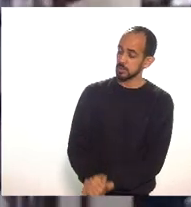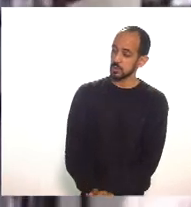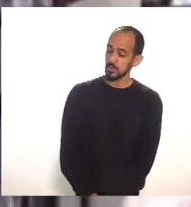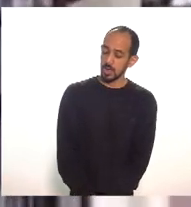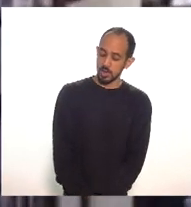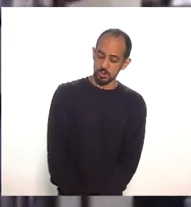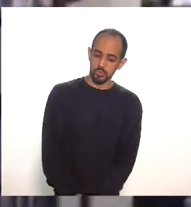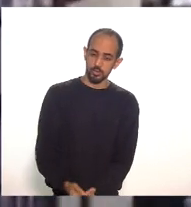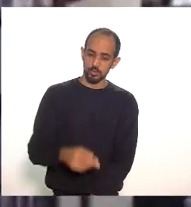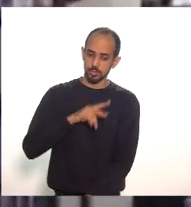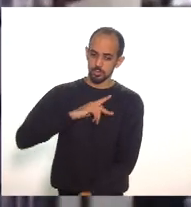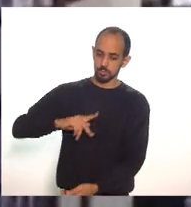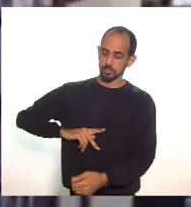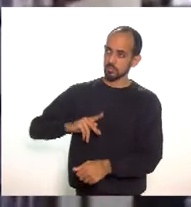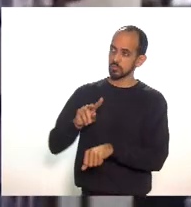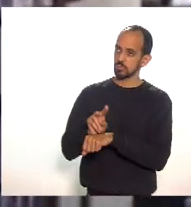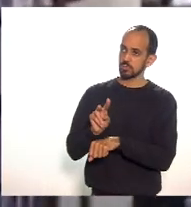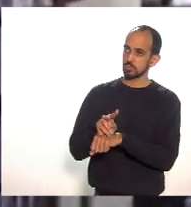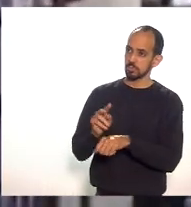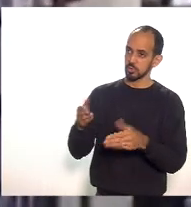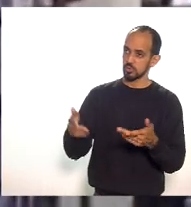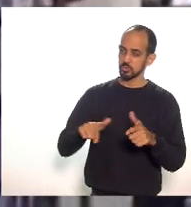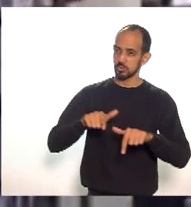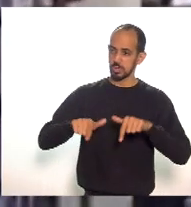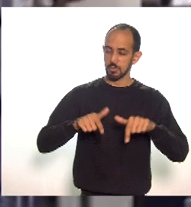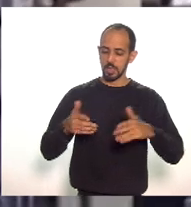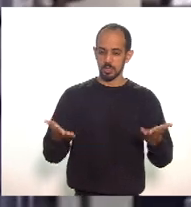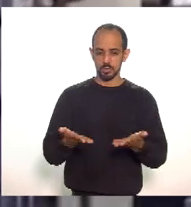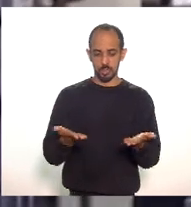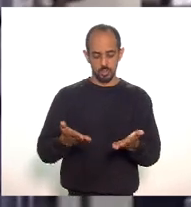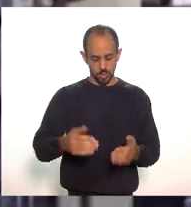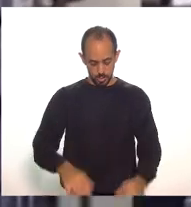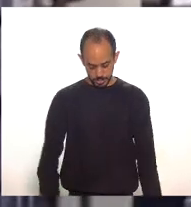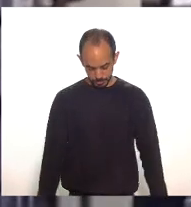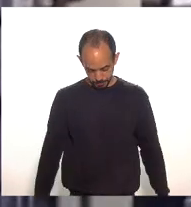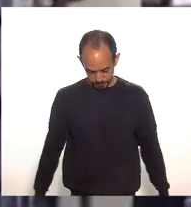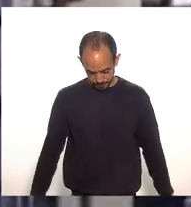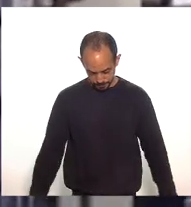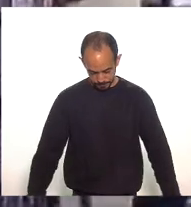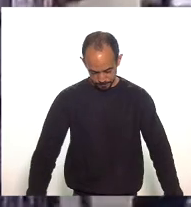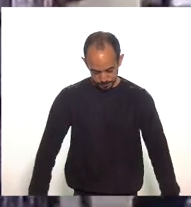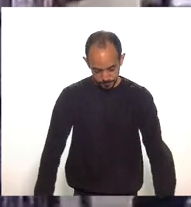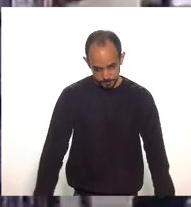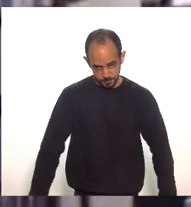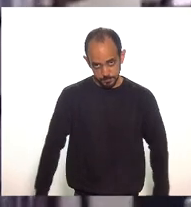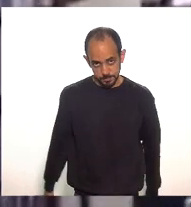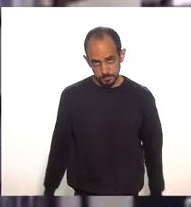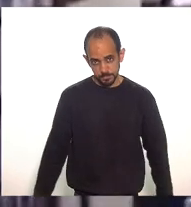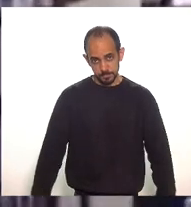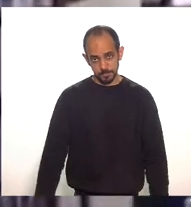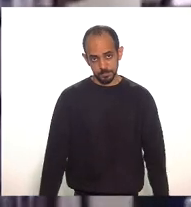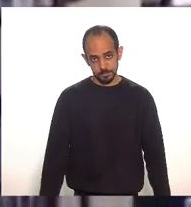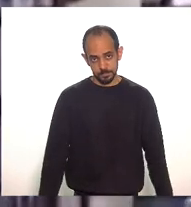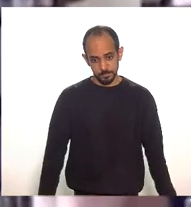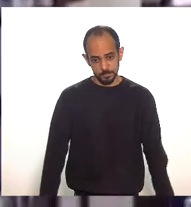a que Preside é os trabalhos da sessão os